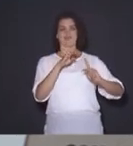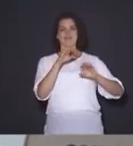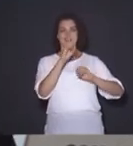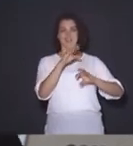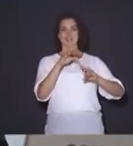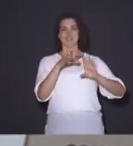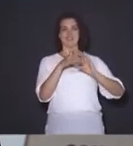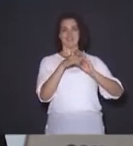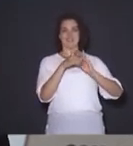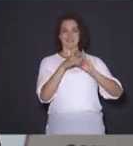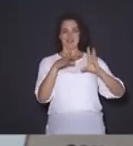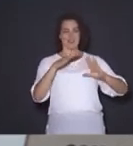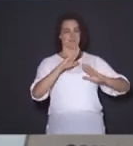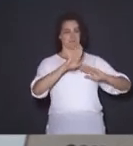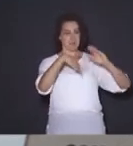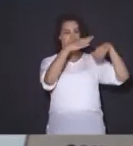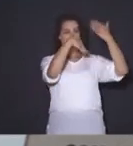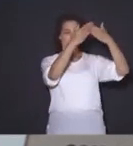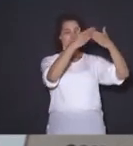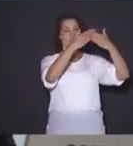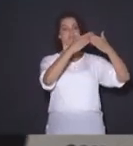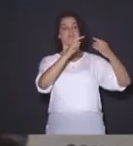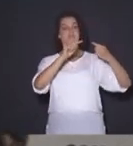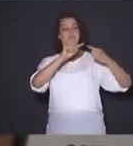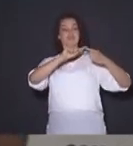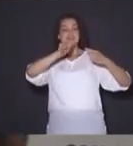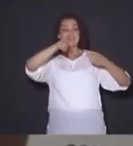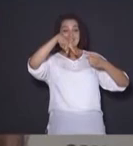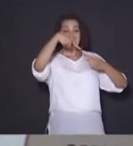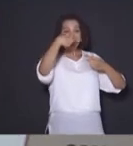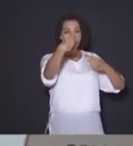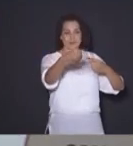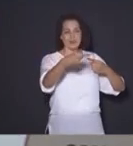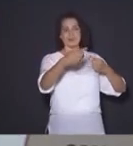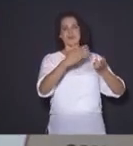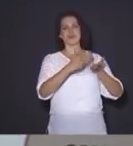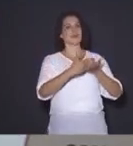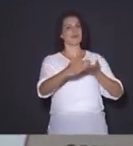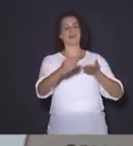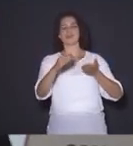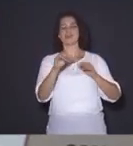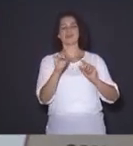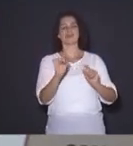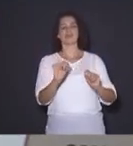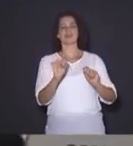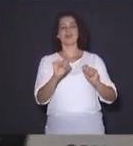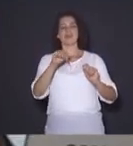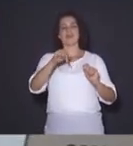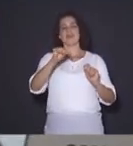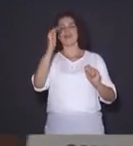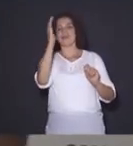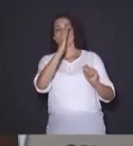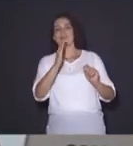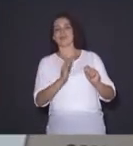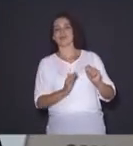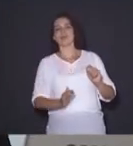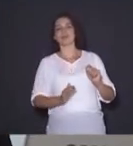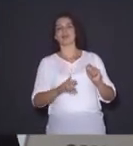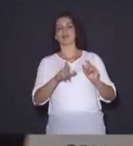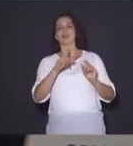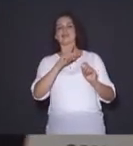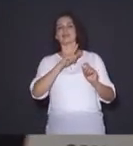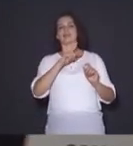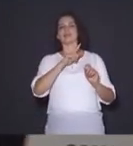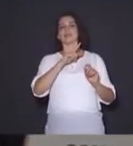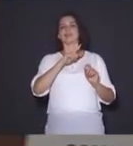ea partir do plano nacional de educação começa a se vender uma idéia de que no brasil tem uma ideologia de